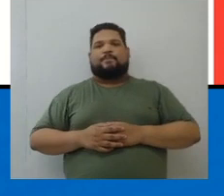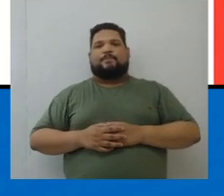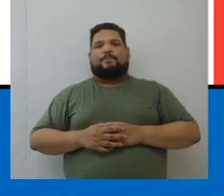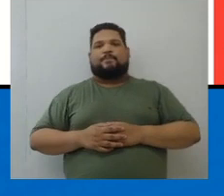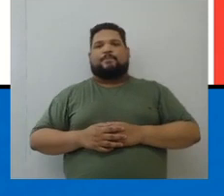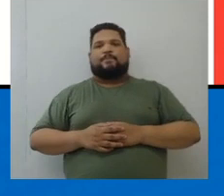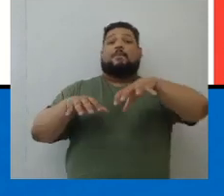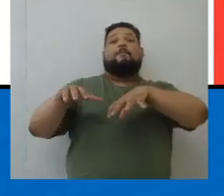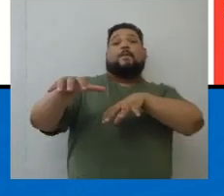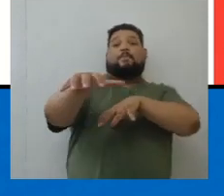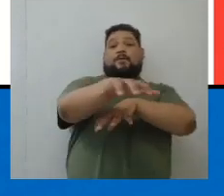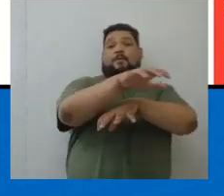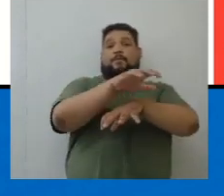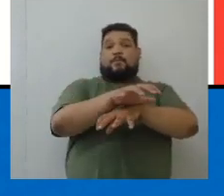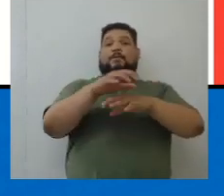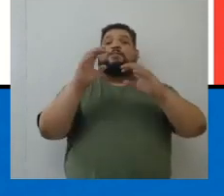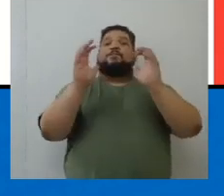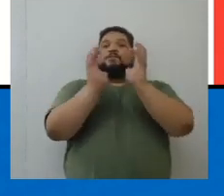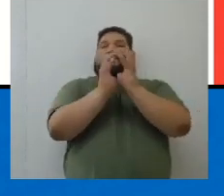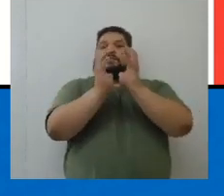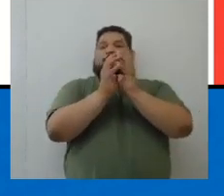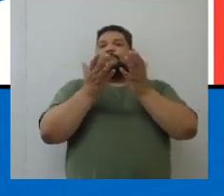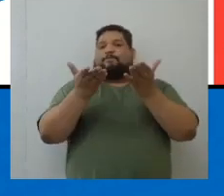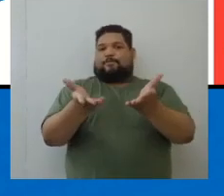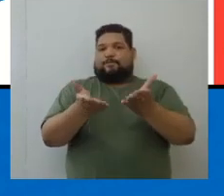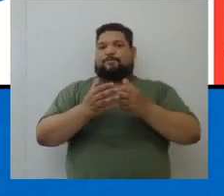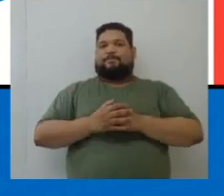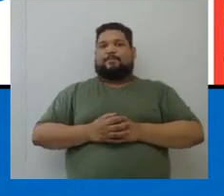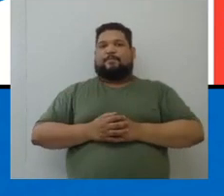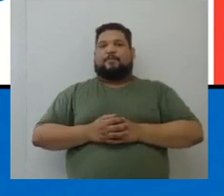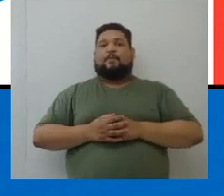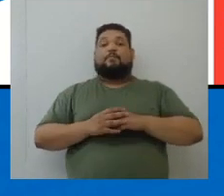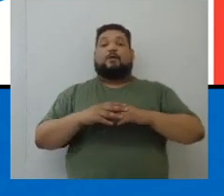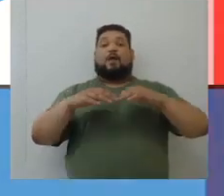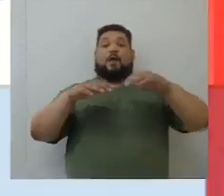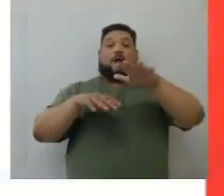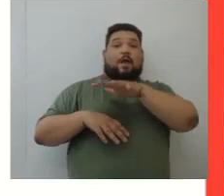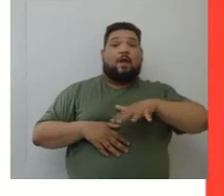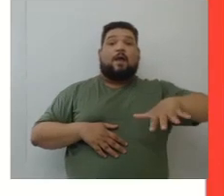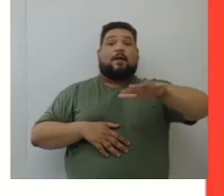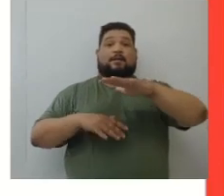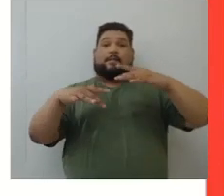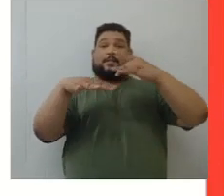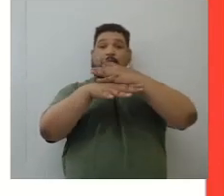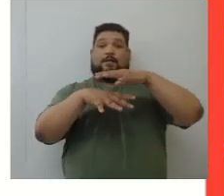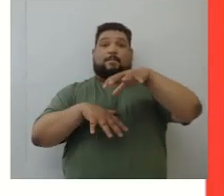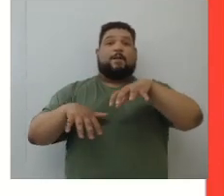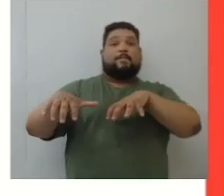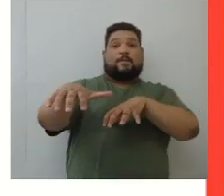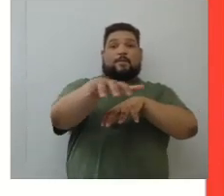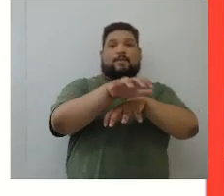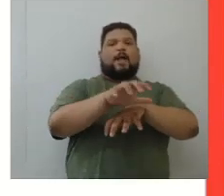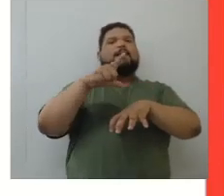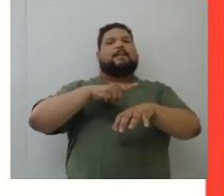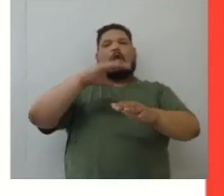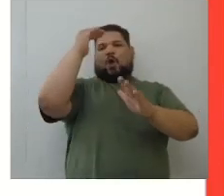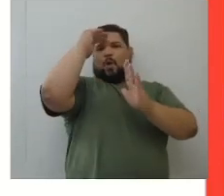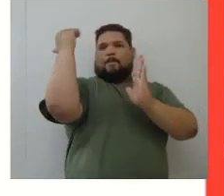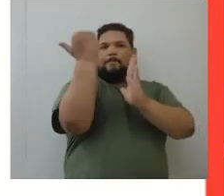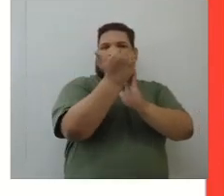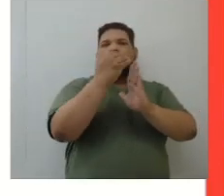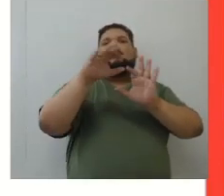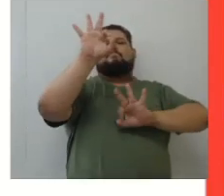região metropolitana. Só que as áreas urbanas, elas obedecem um processo hierárquico, tá? Elas têm um processo